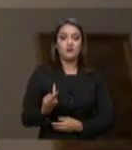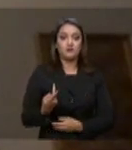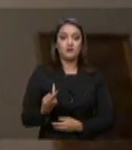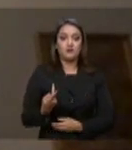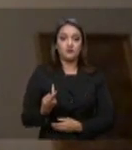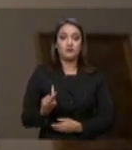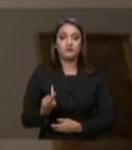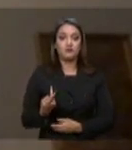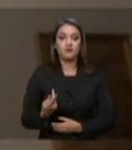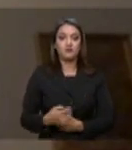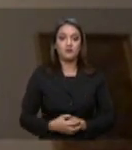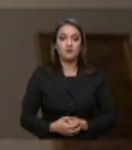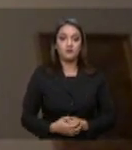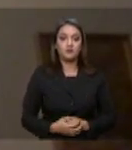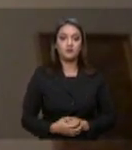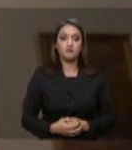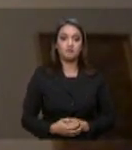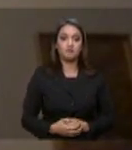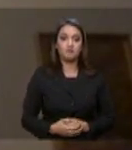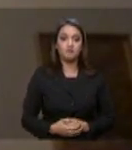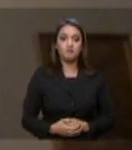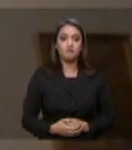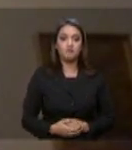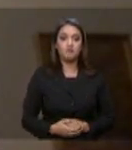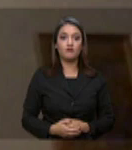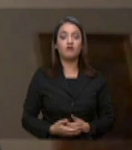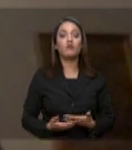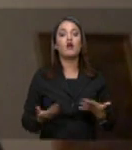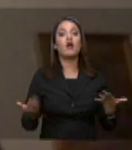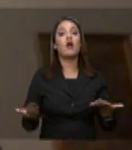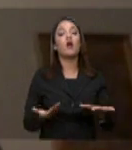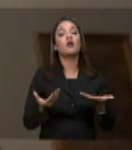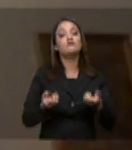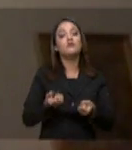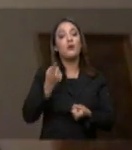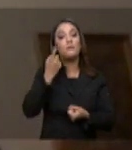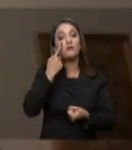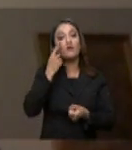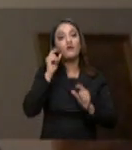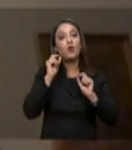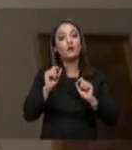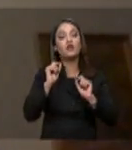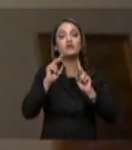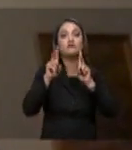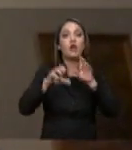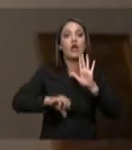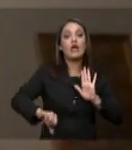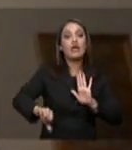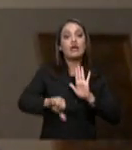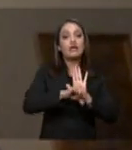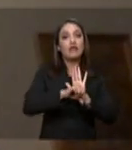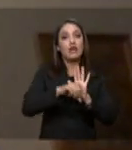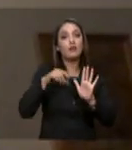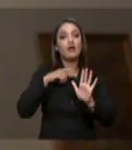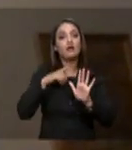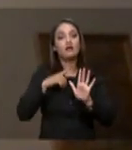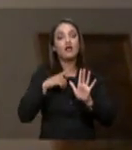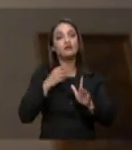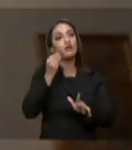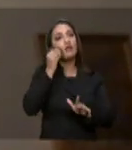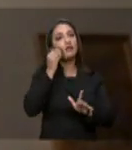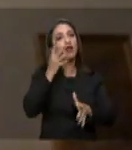e da conduta do acusado passo agora análise dessas condutas a luz do crime de coação no curso do